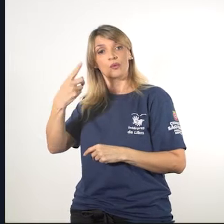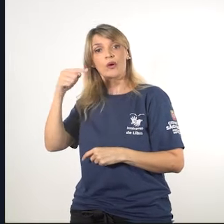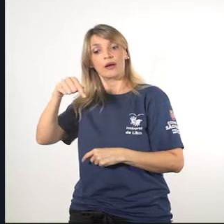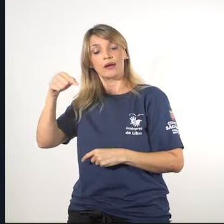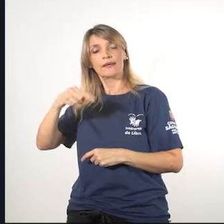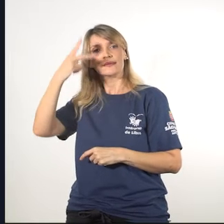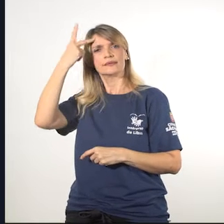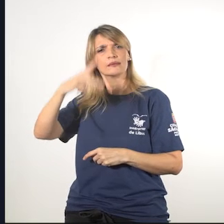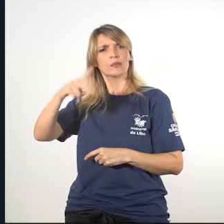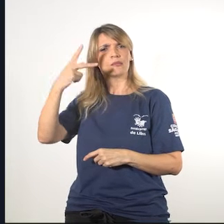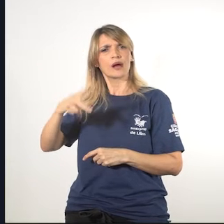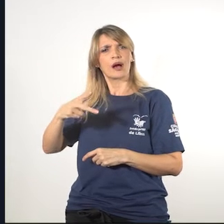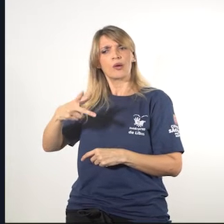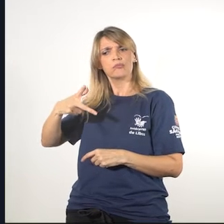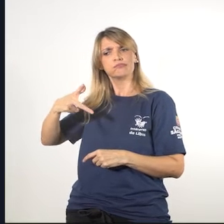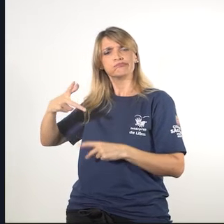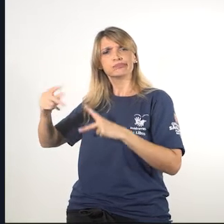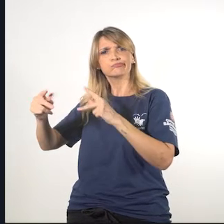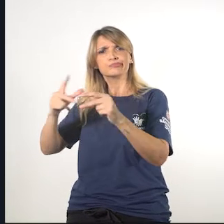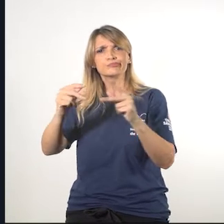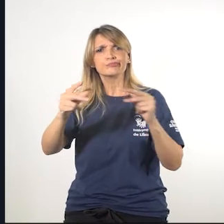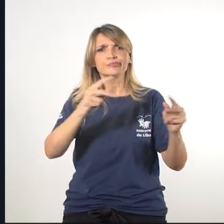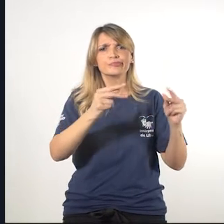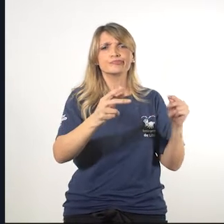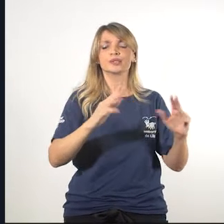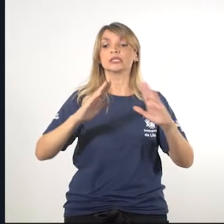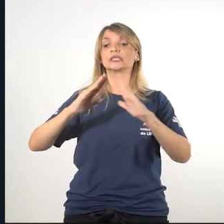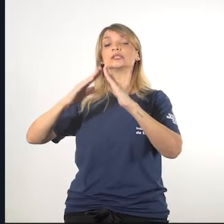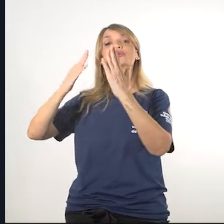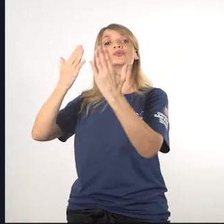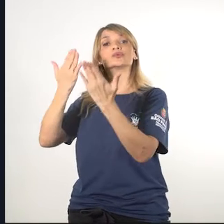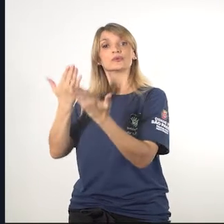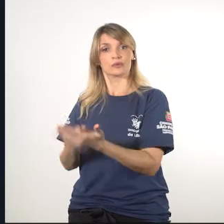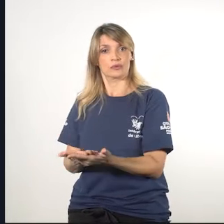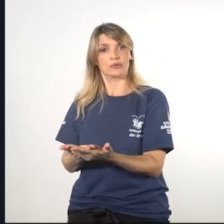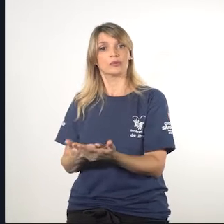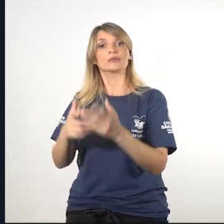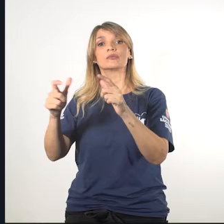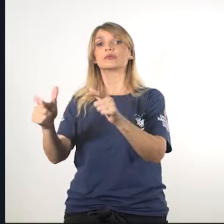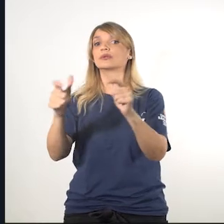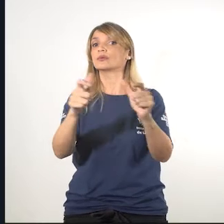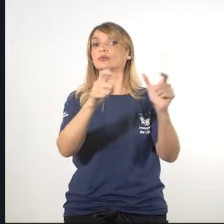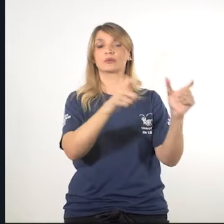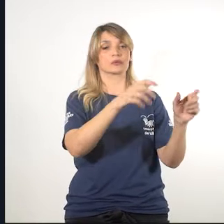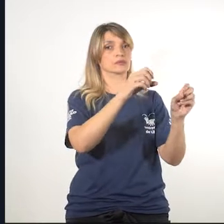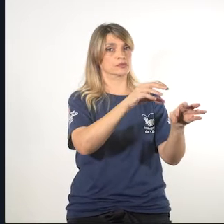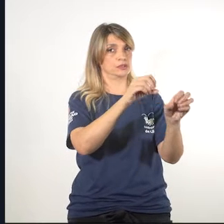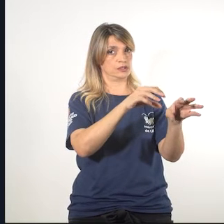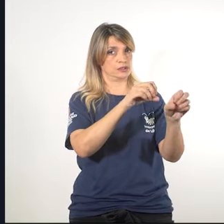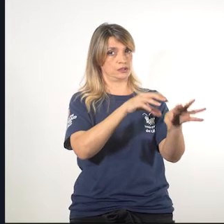Paulo será aplicada exclusivamente em escolas e estabelecimentos de educação.